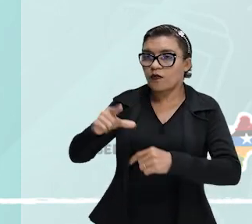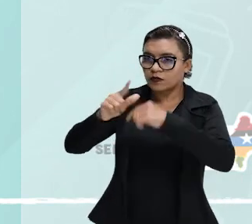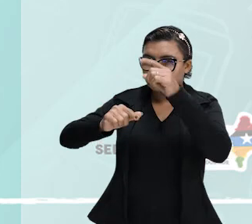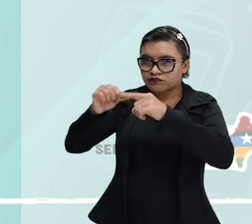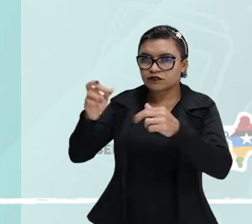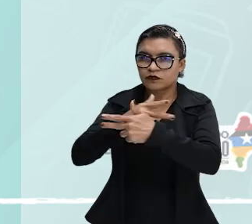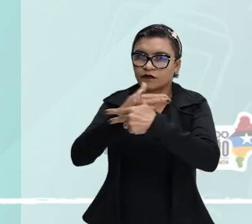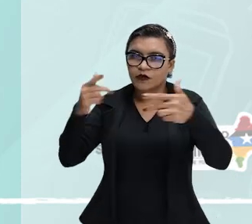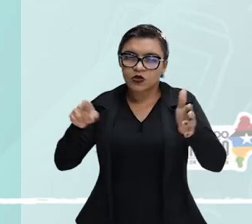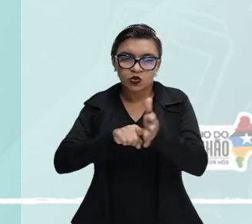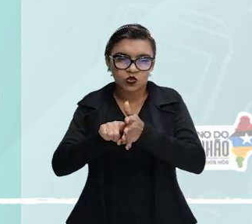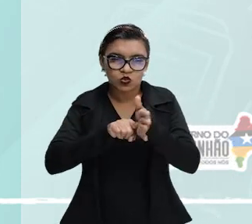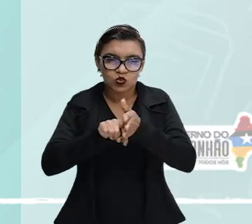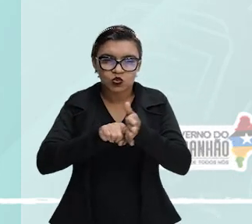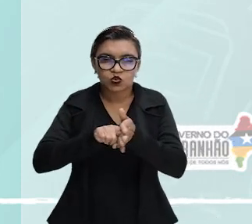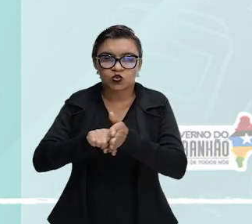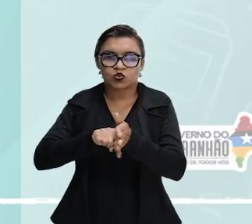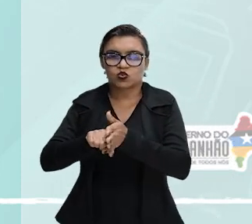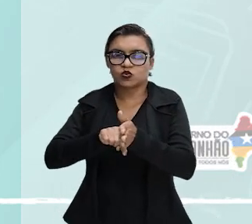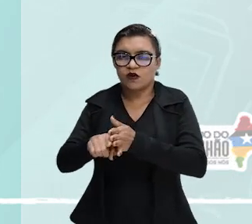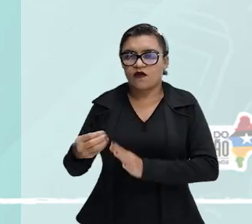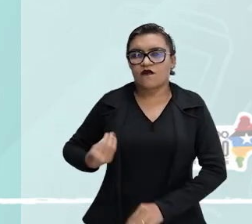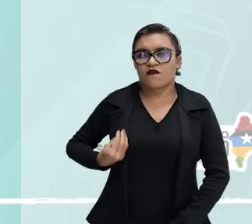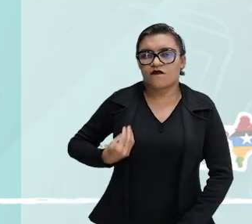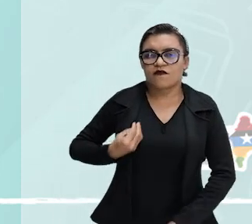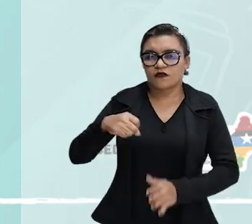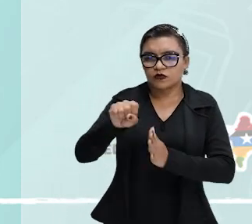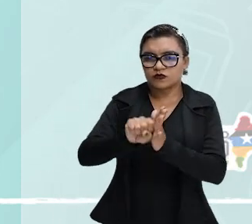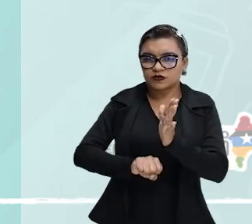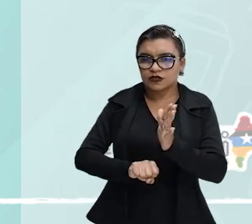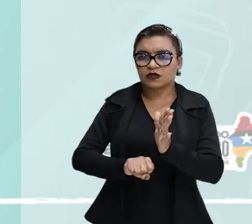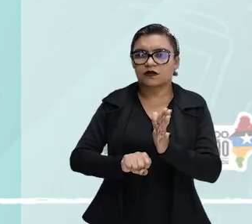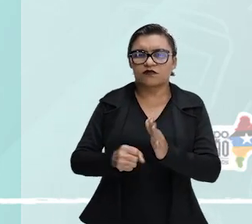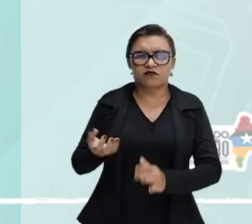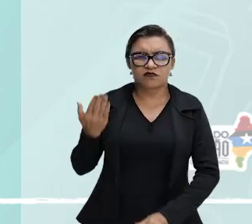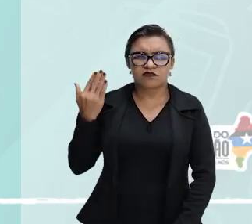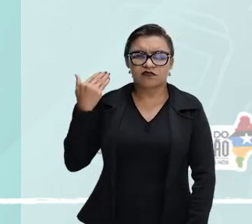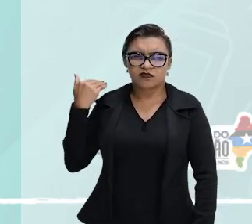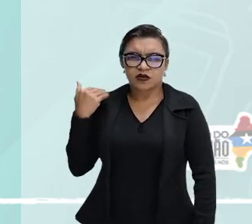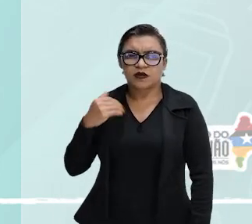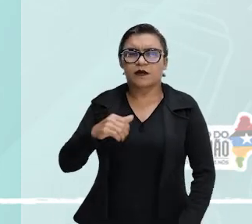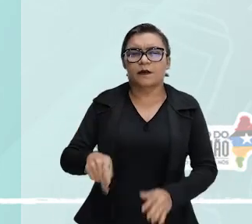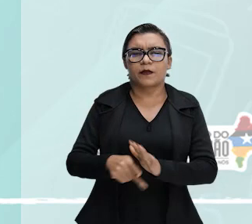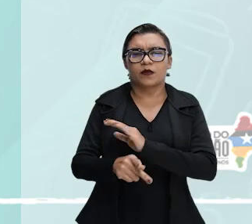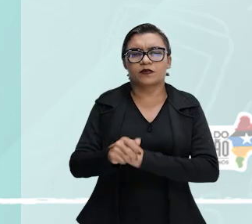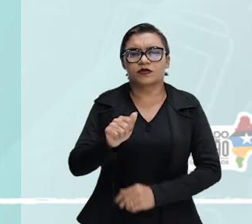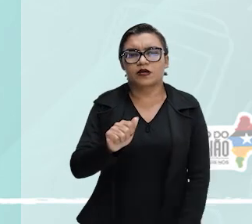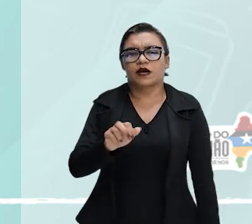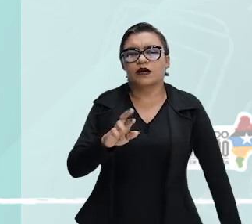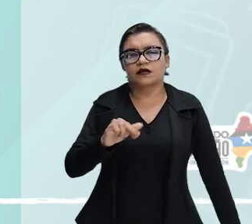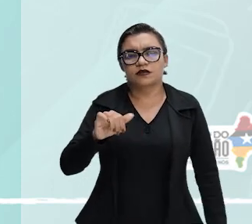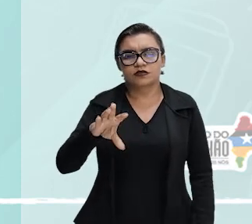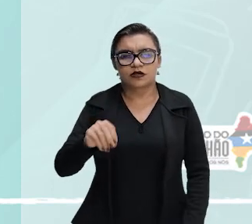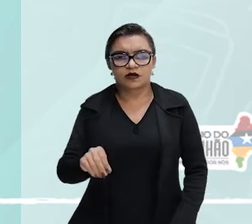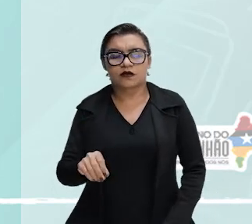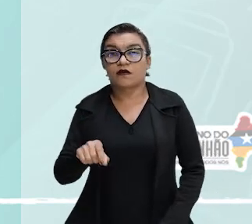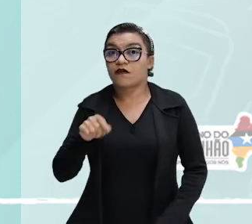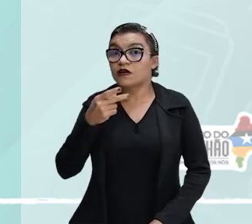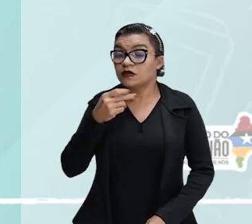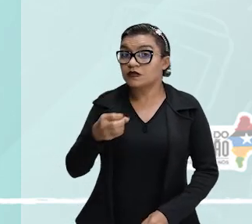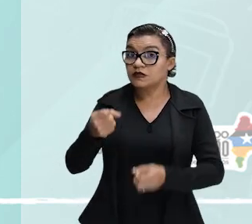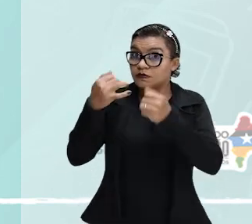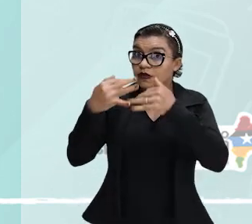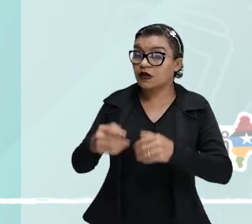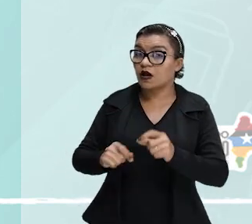Aristarco. Okay? Então Seleuco adotou o sistema heliocêntrico de Aristarco e disse que ele havia provado